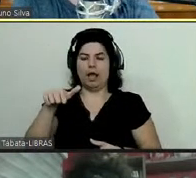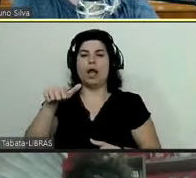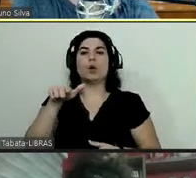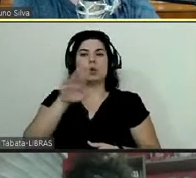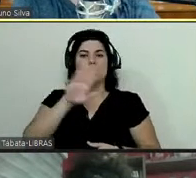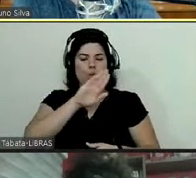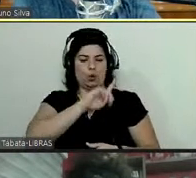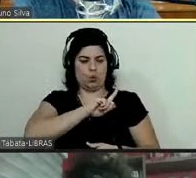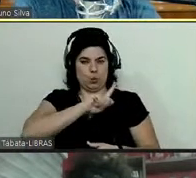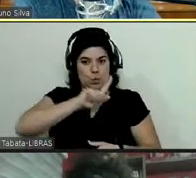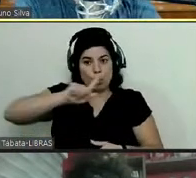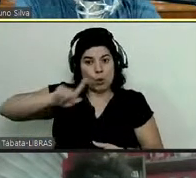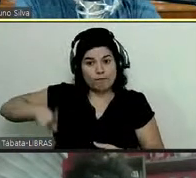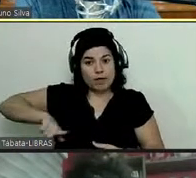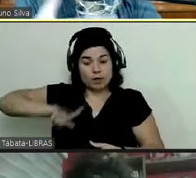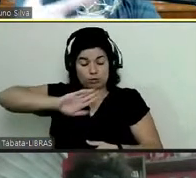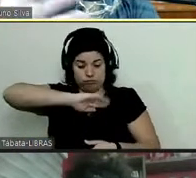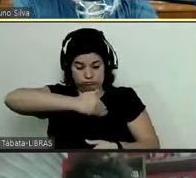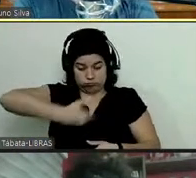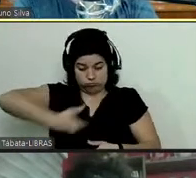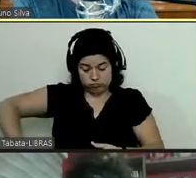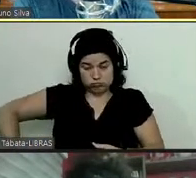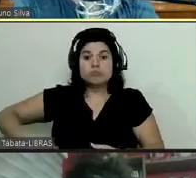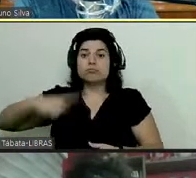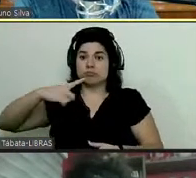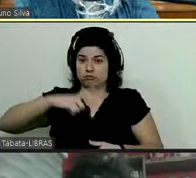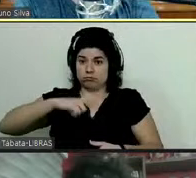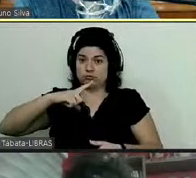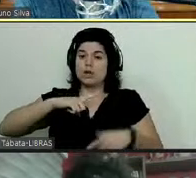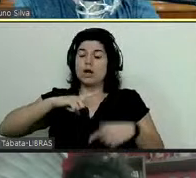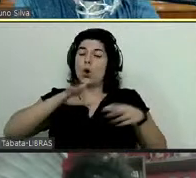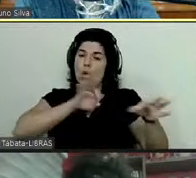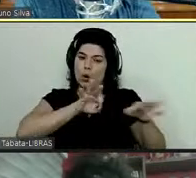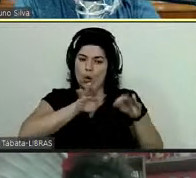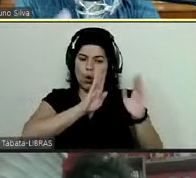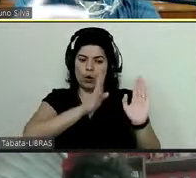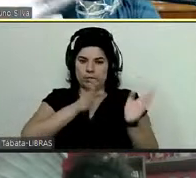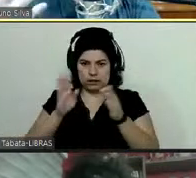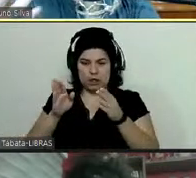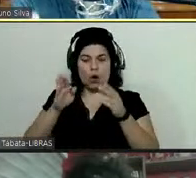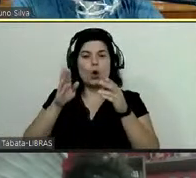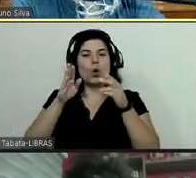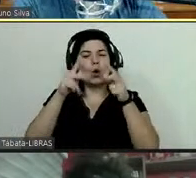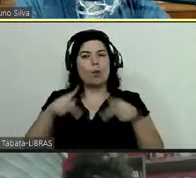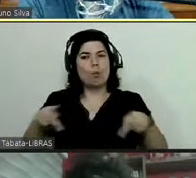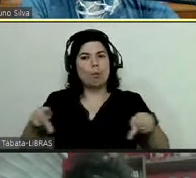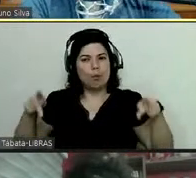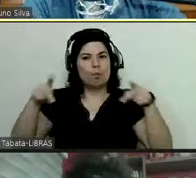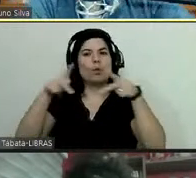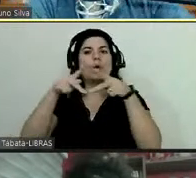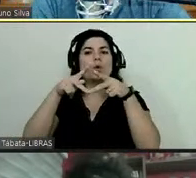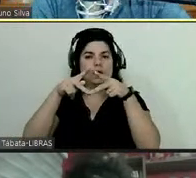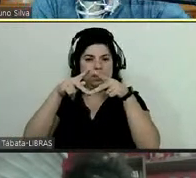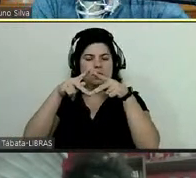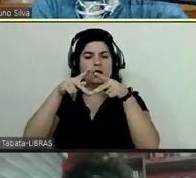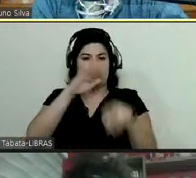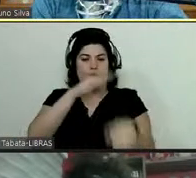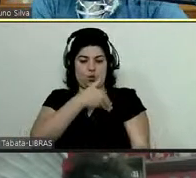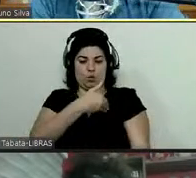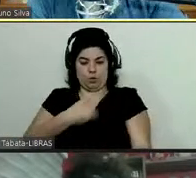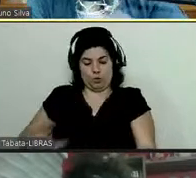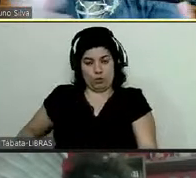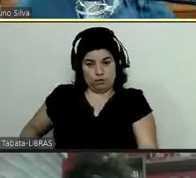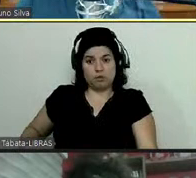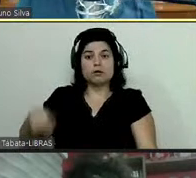ou seja tem a organização de uma coisa pública vamos dizer assim né inspiram a construção de uma coisa pública o